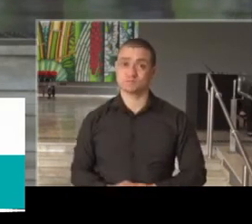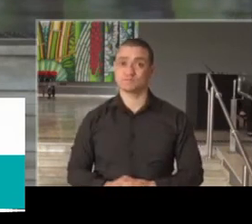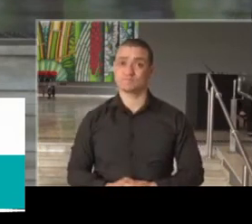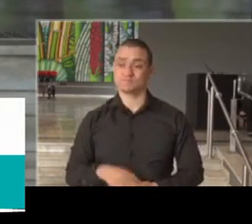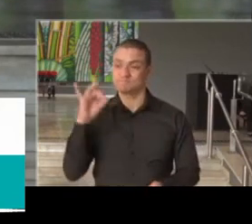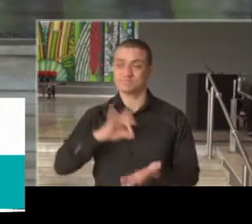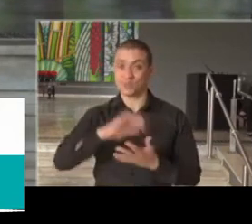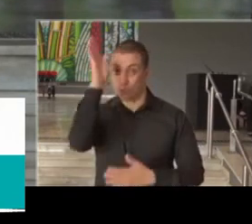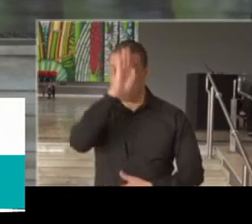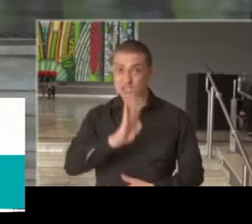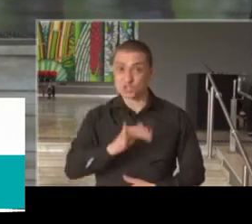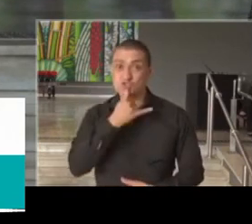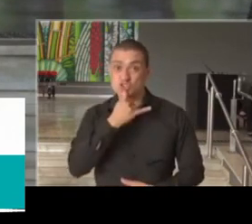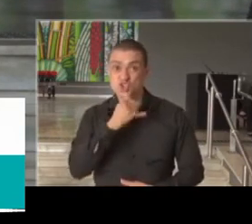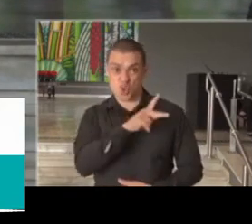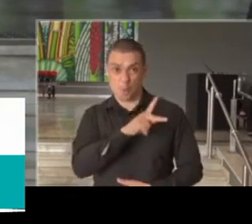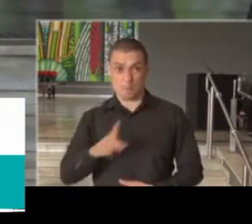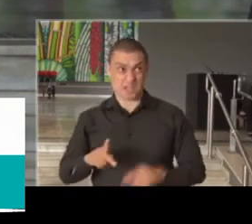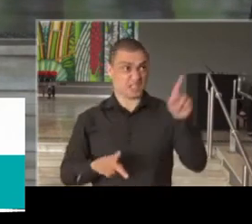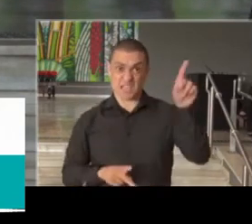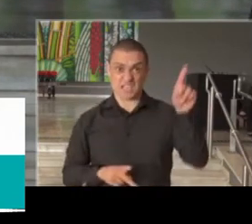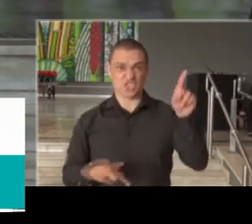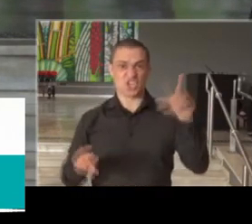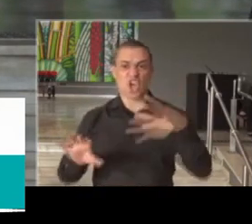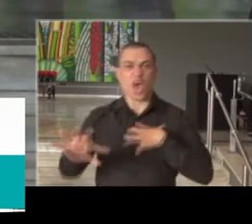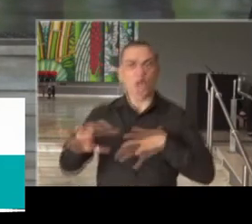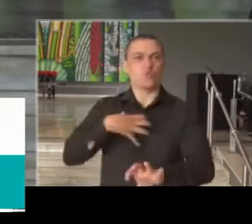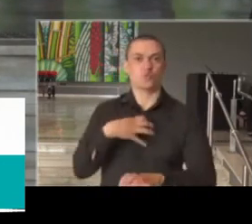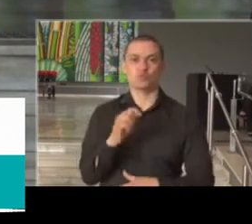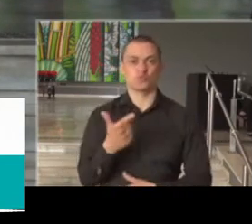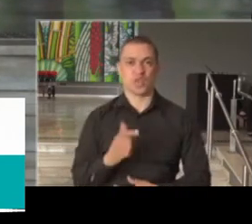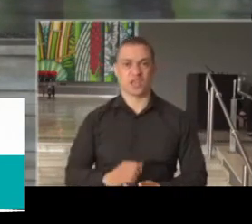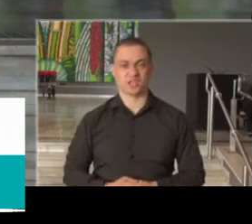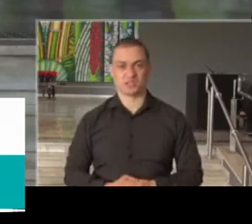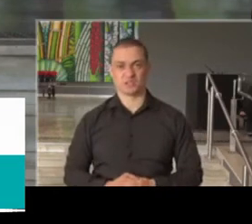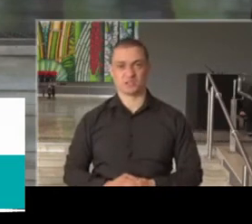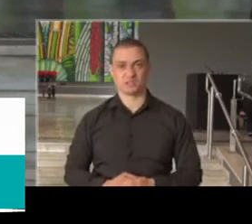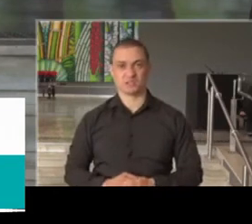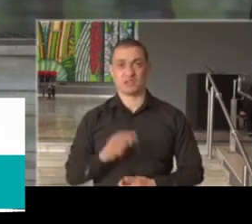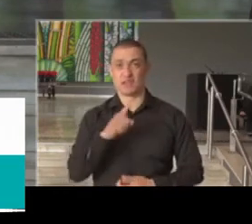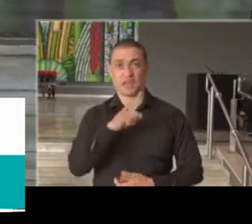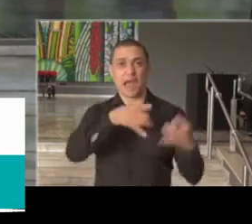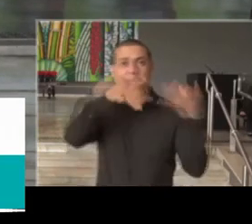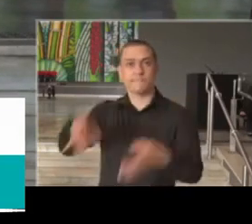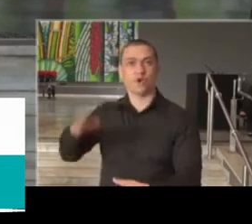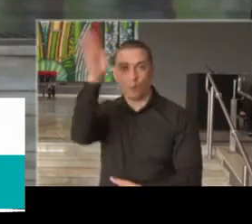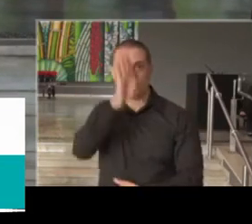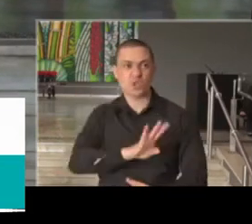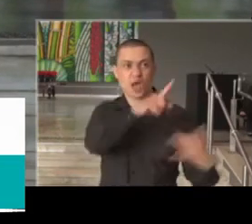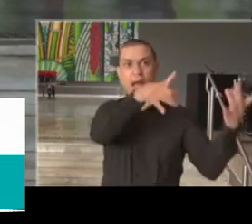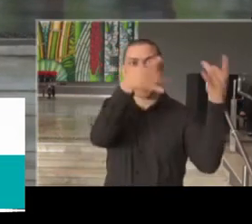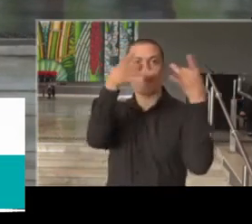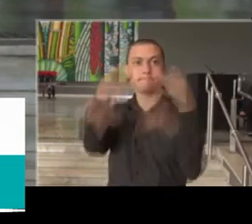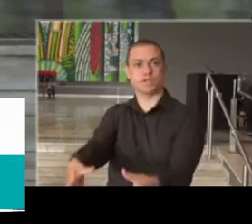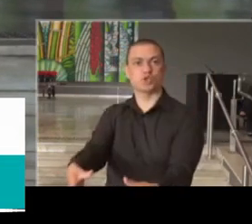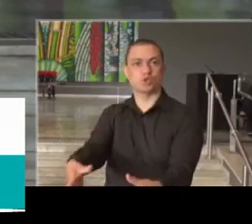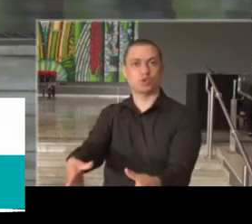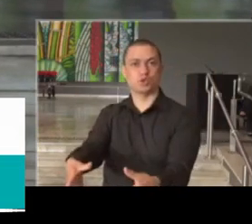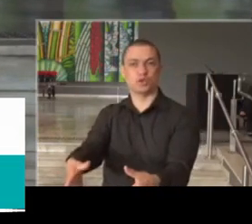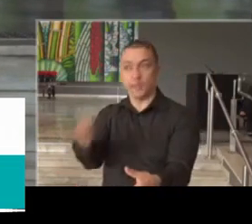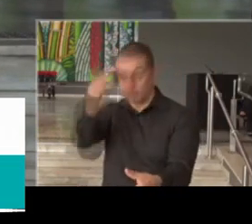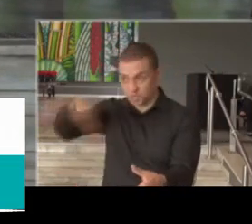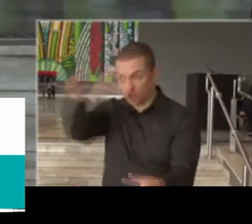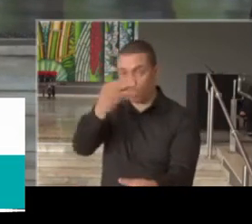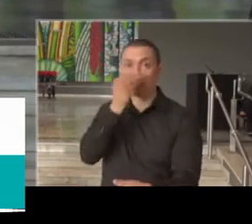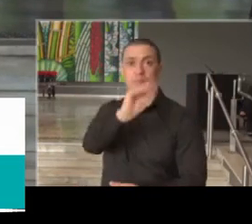Triste o Brasil que tem um presidente que não tem compaixão pelos brasileiros, que abandonou o Brasil e os